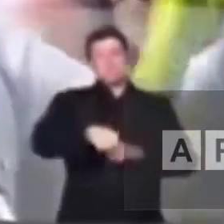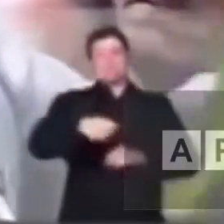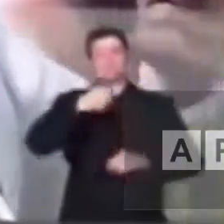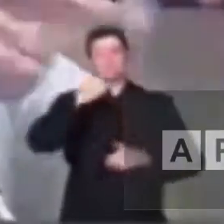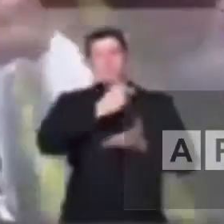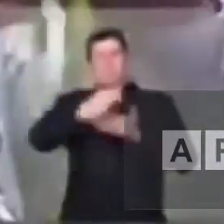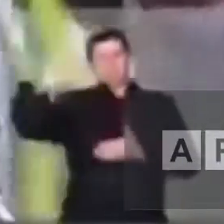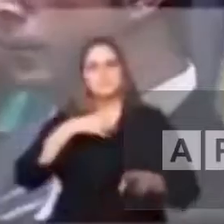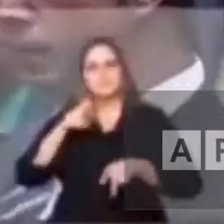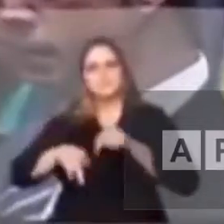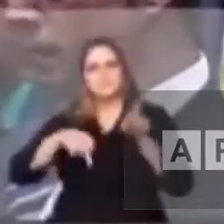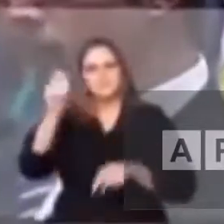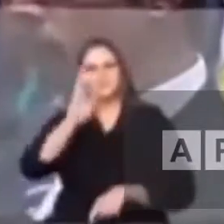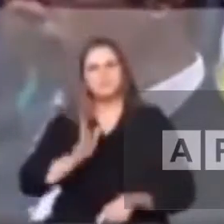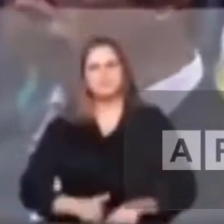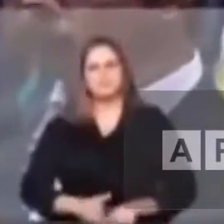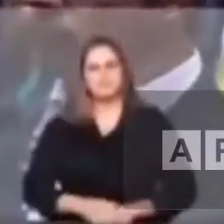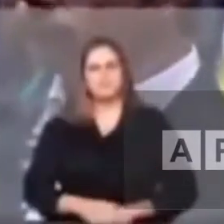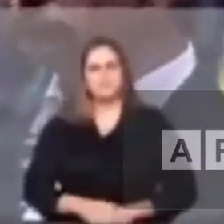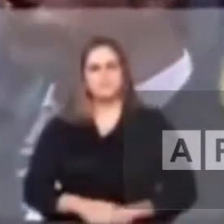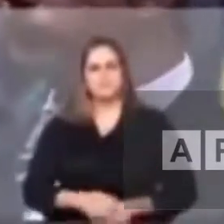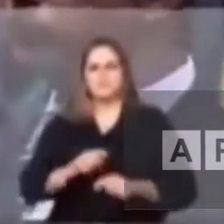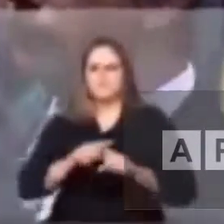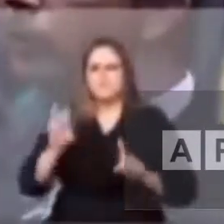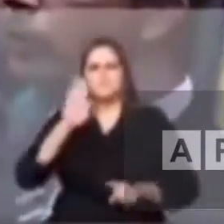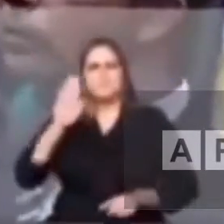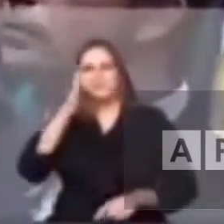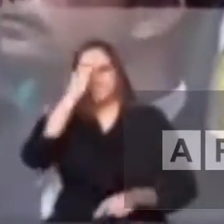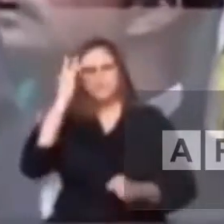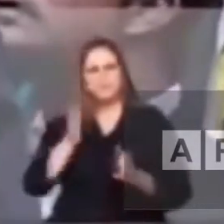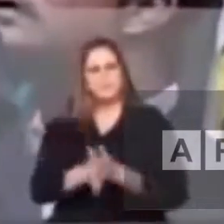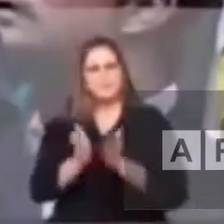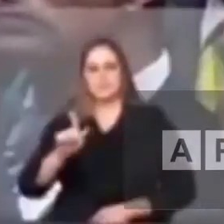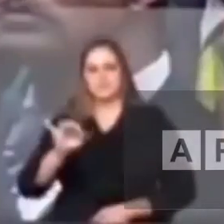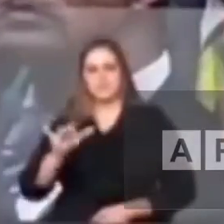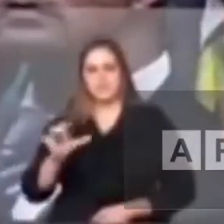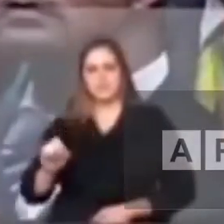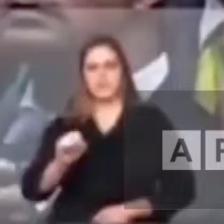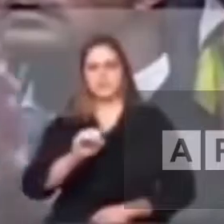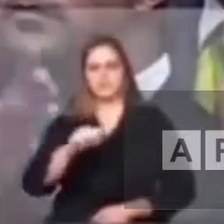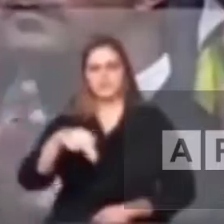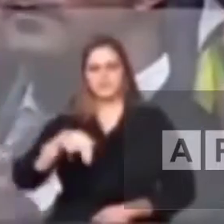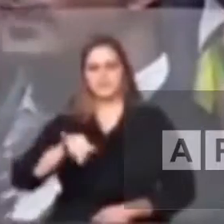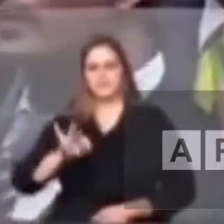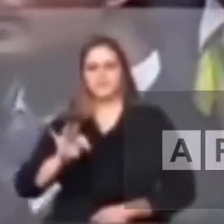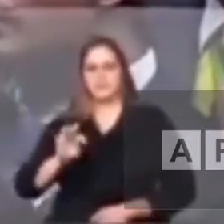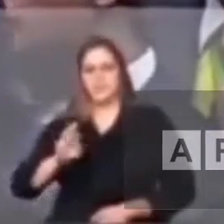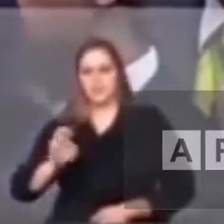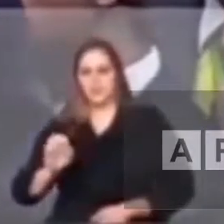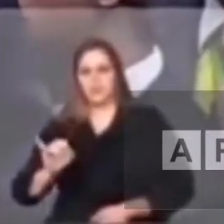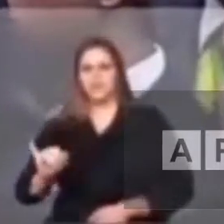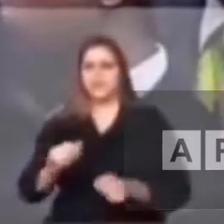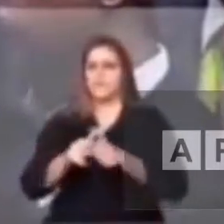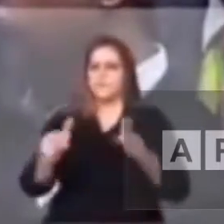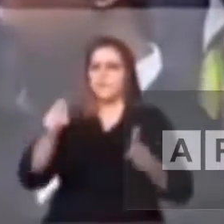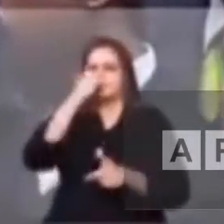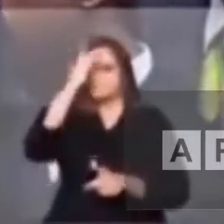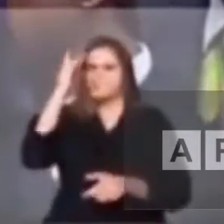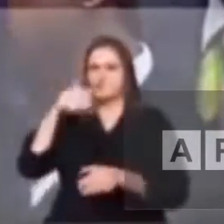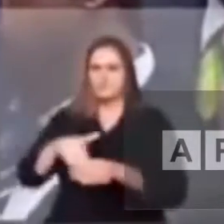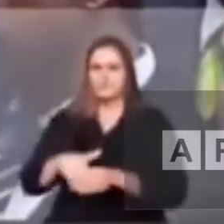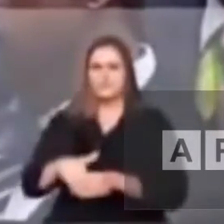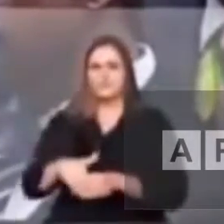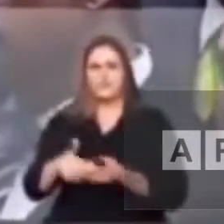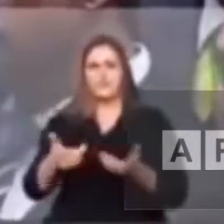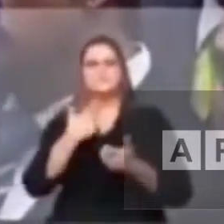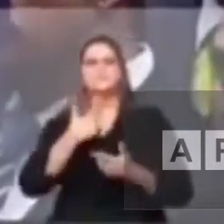ao impeachment. Mas pelos brasileiros mais humildes que estão sofrendo, pelo desejo da maioria dos eleitores,